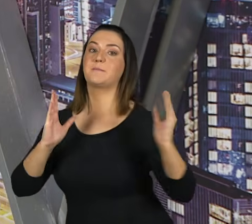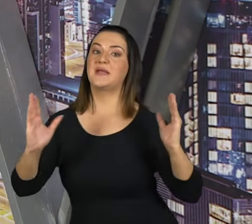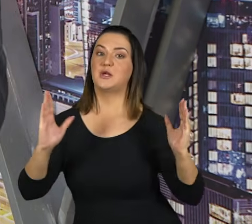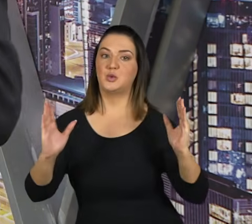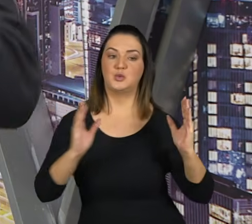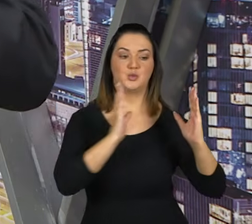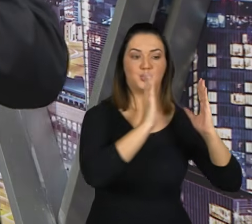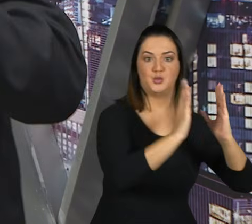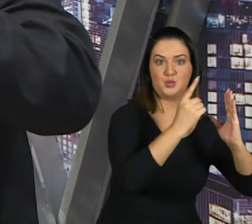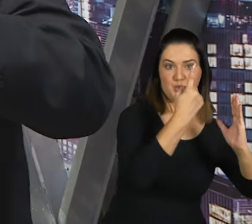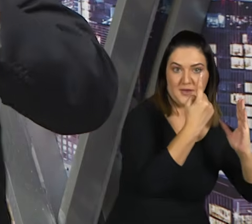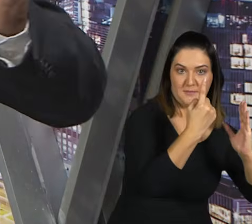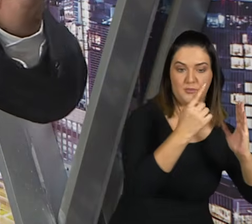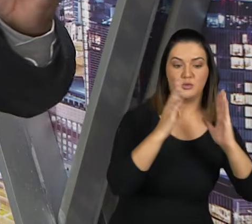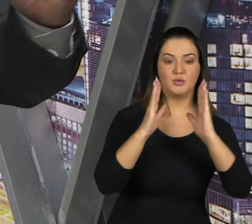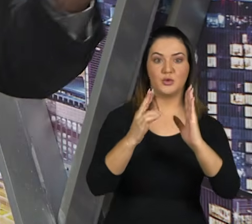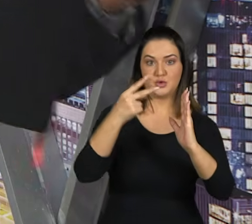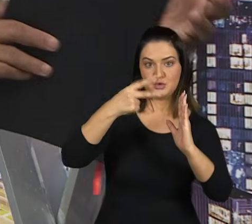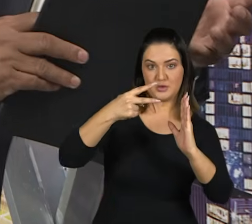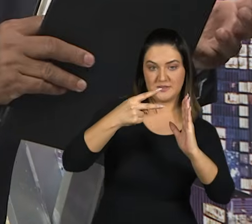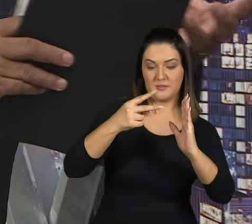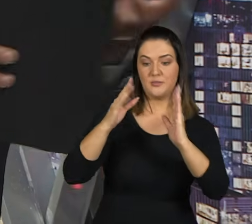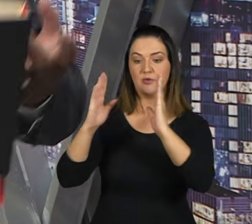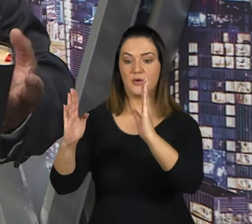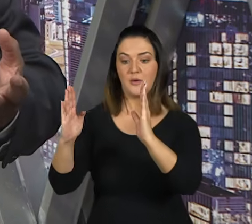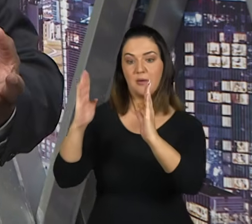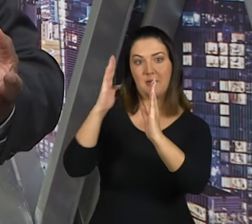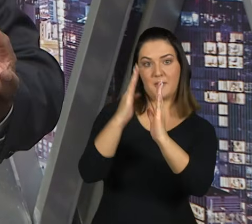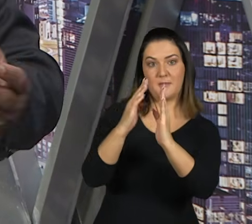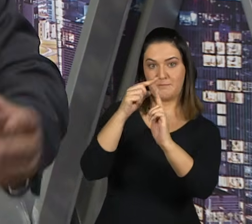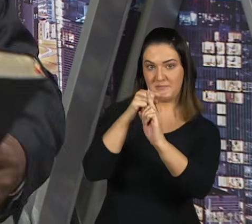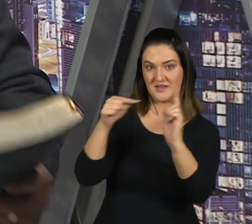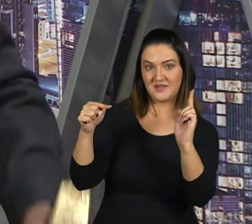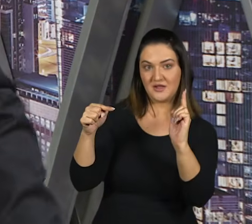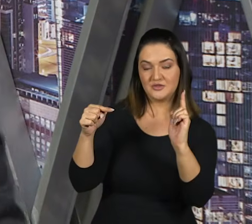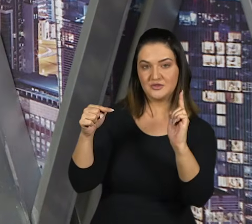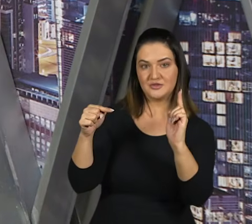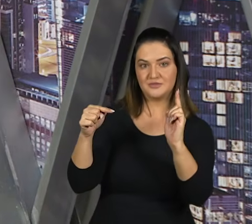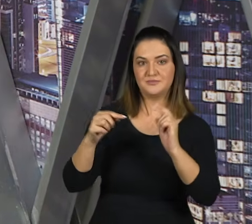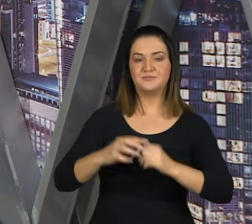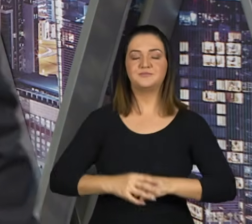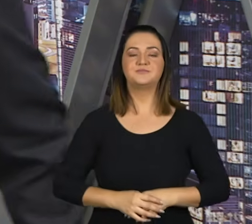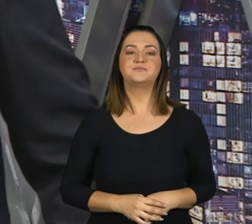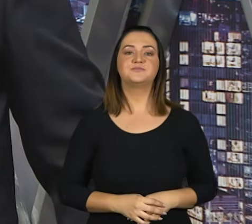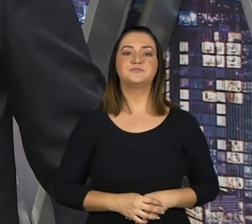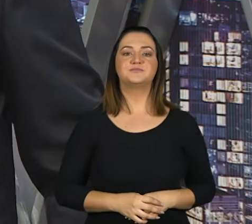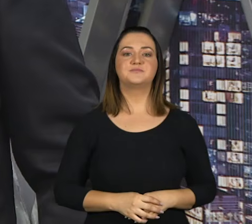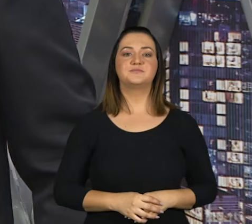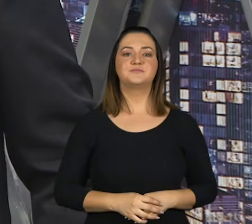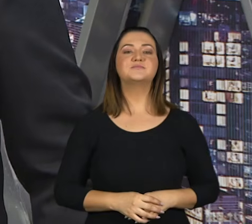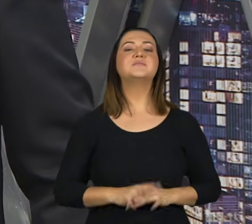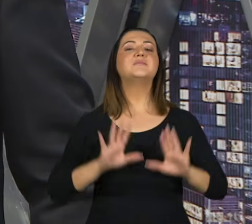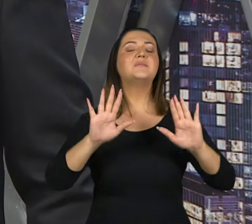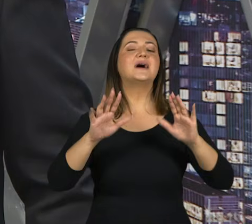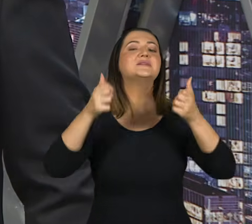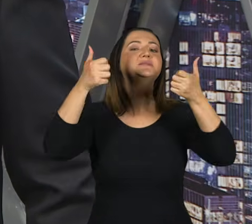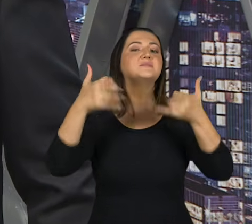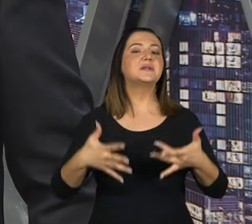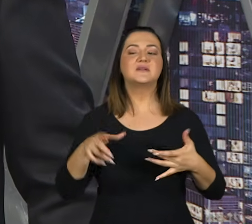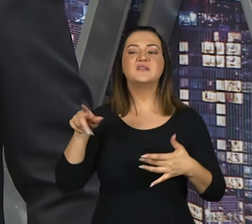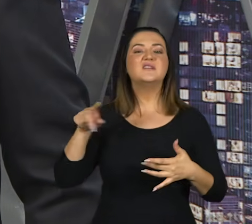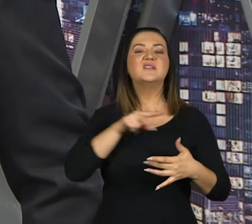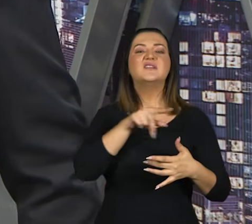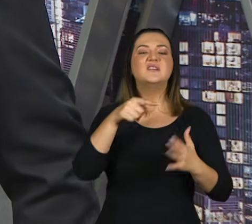diz que alguém iria mudar os tempos e a lei. Então, o inimigo usou a igreja romana, usou